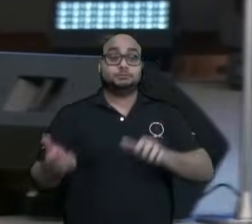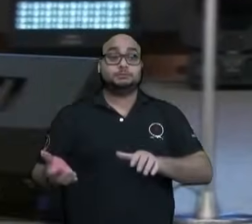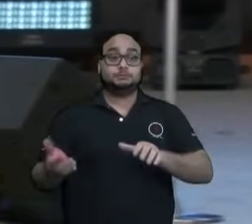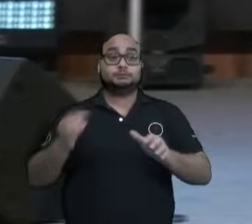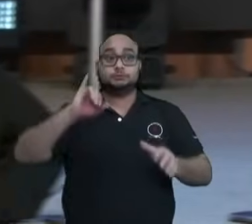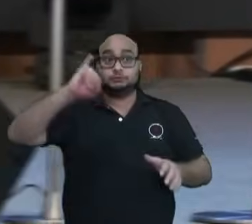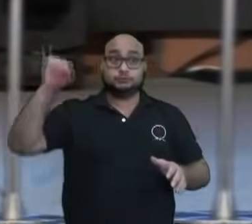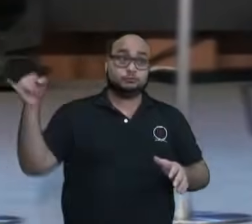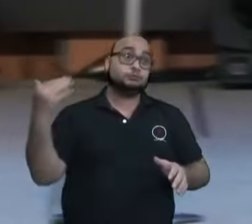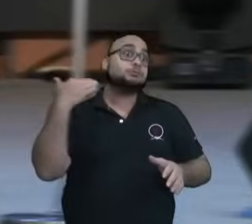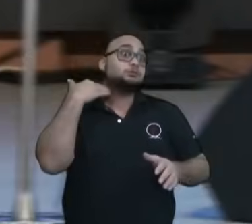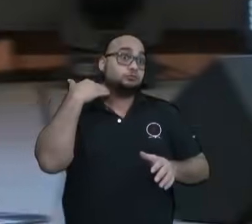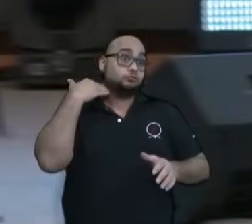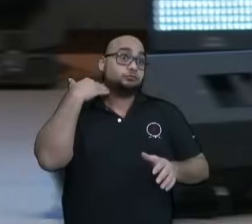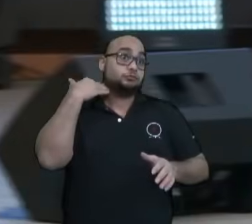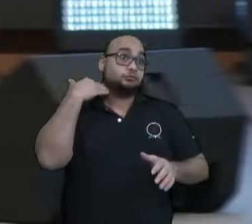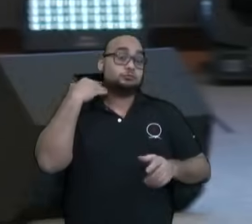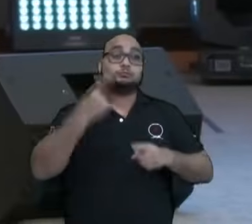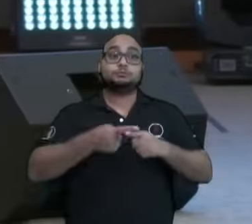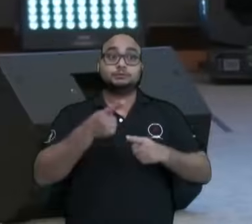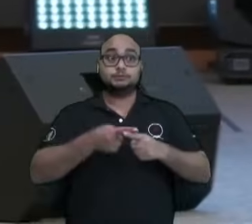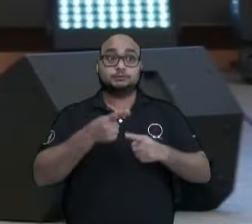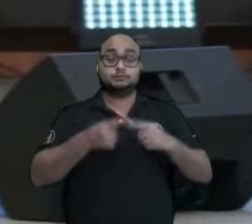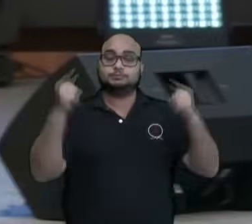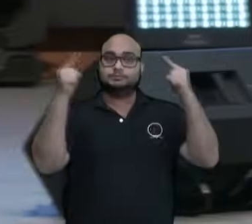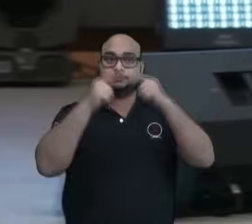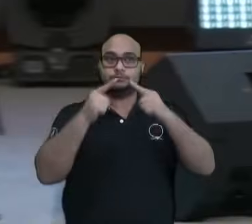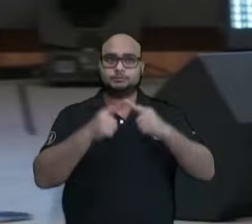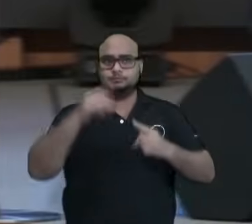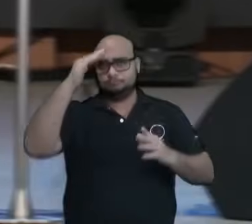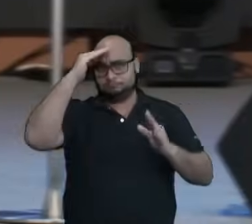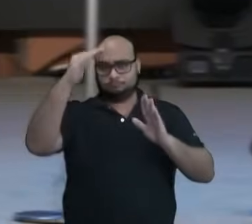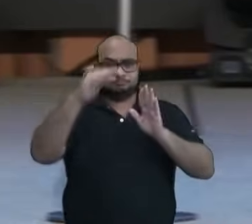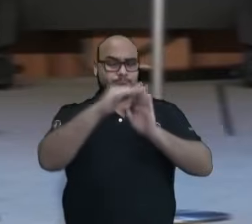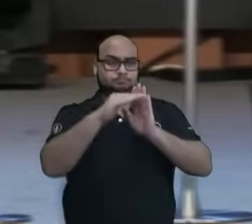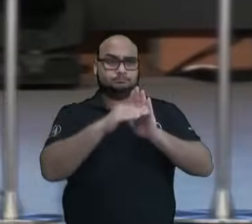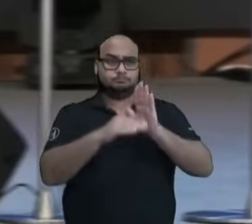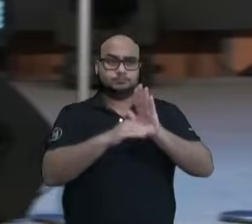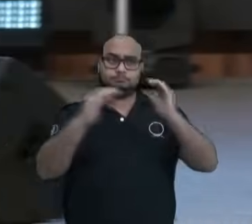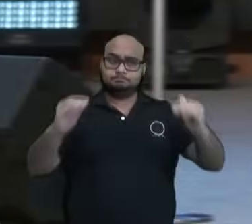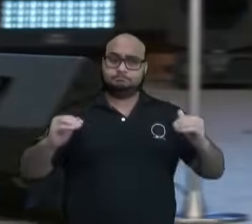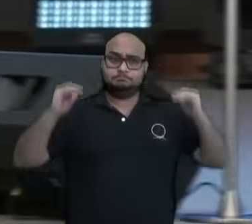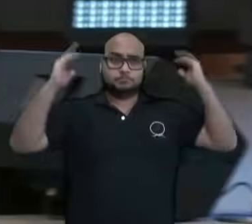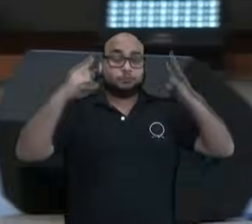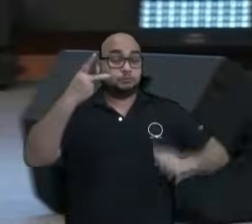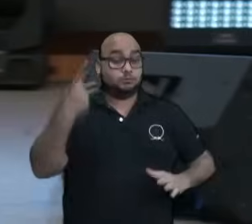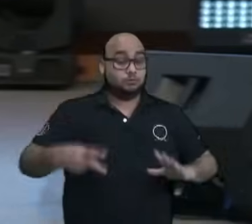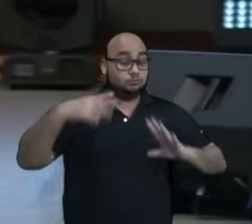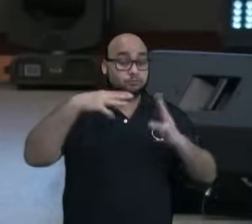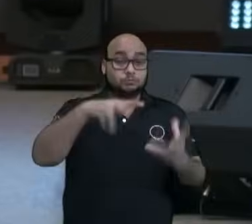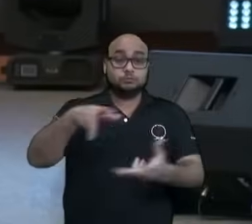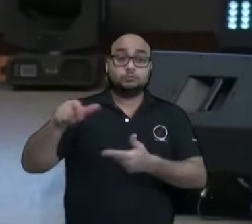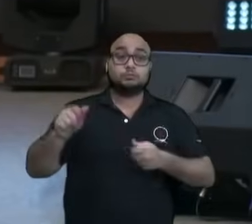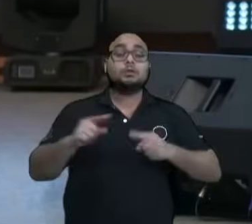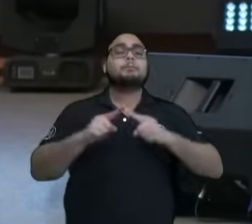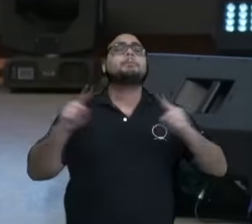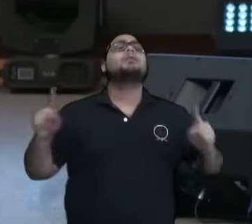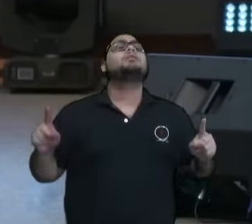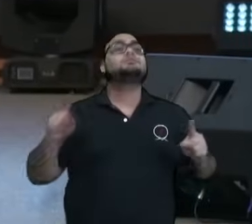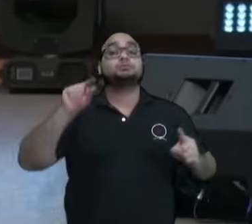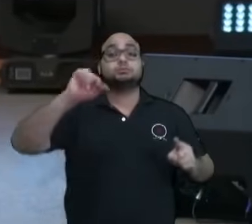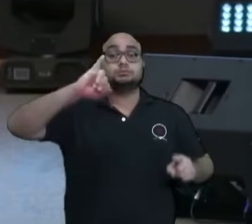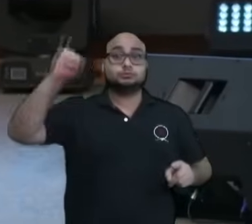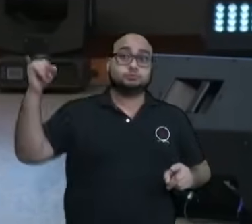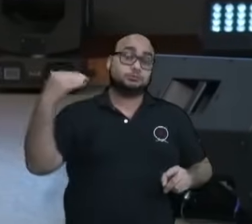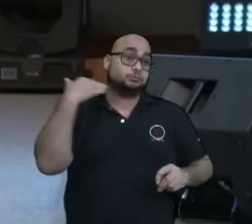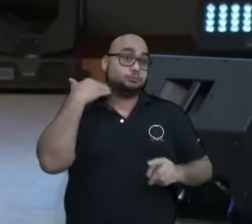Jesus foi batizado para cumprir o princípio de autoridade aqui na terra Ah João Batista batizava